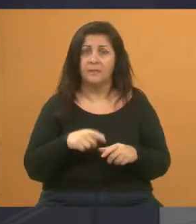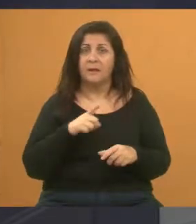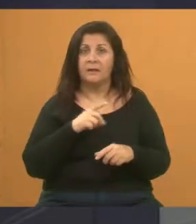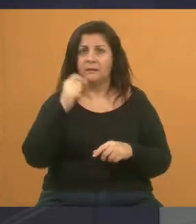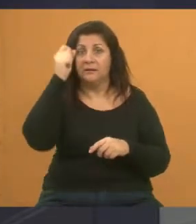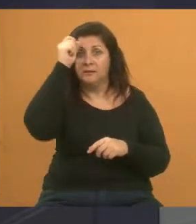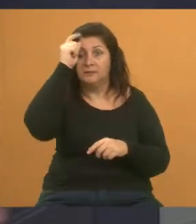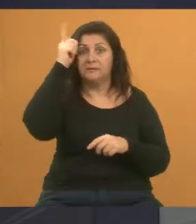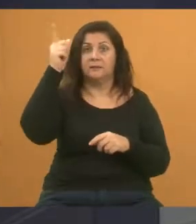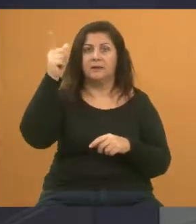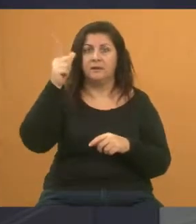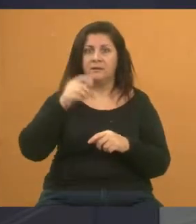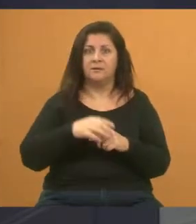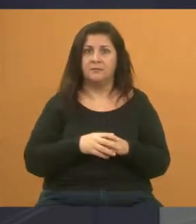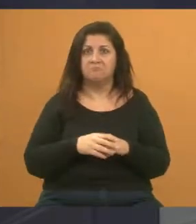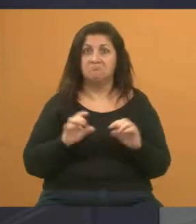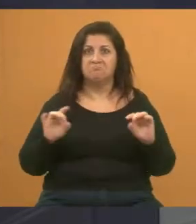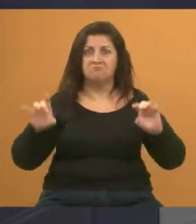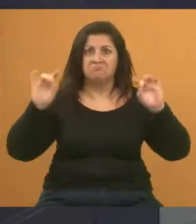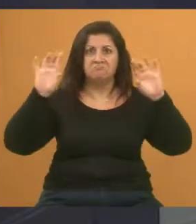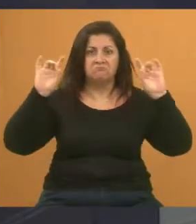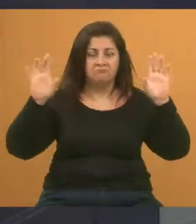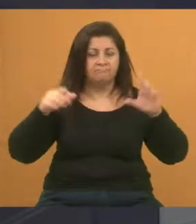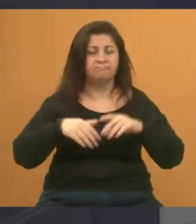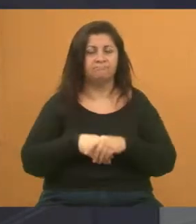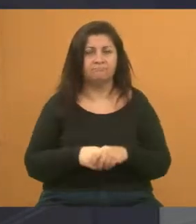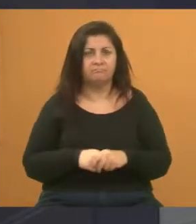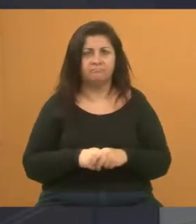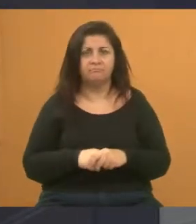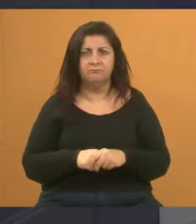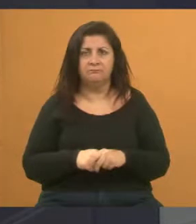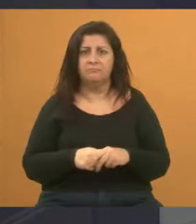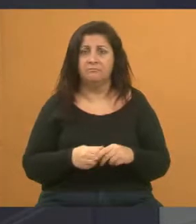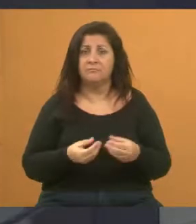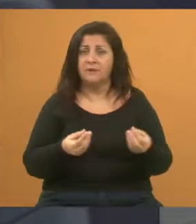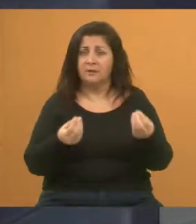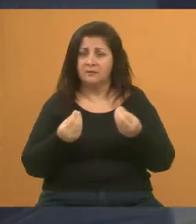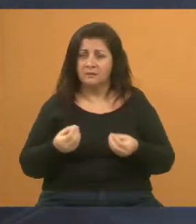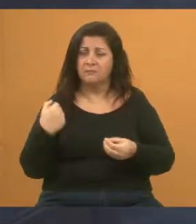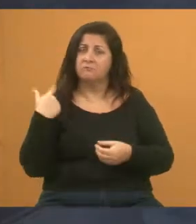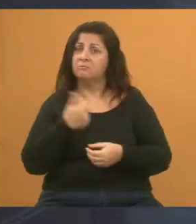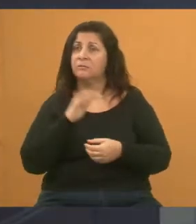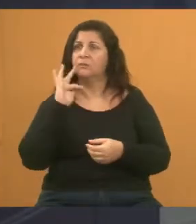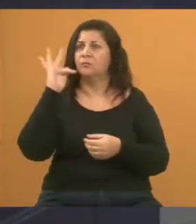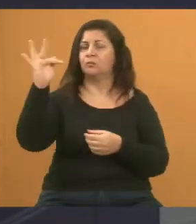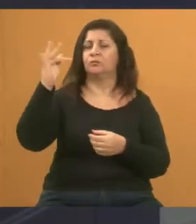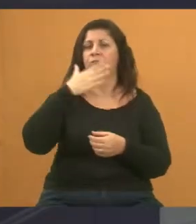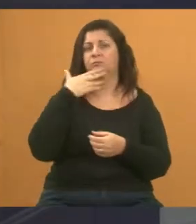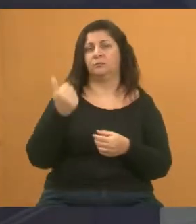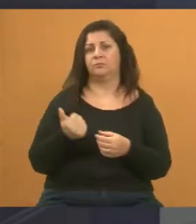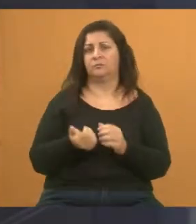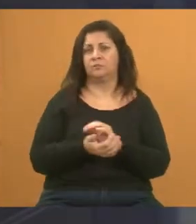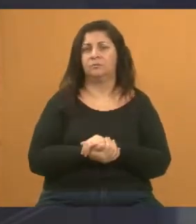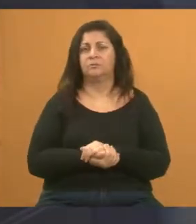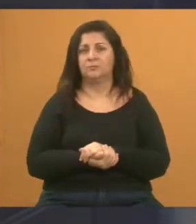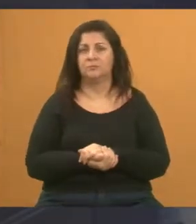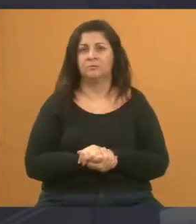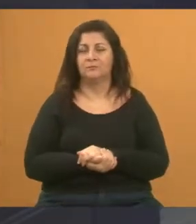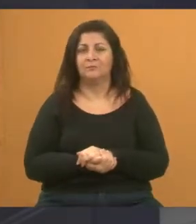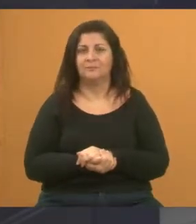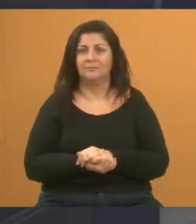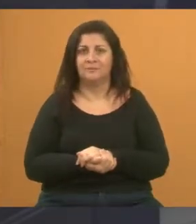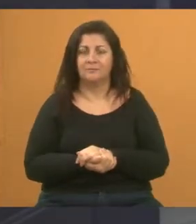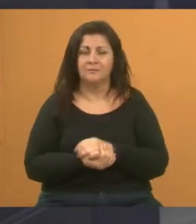ideias brilhantes como essa, que possa trazer para nós um futuro melhor, né? Quem